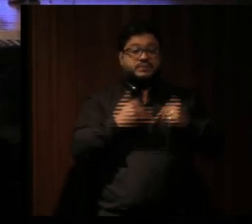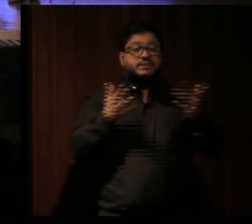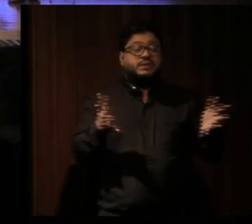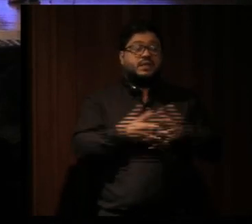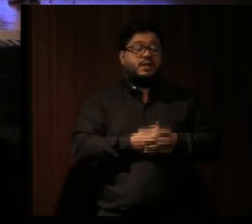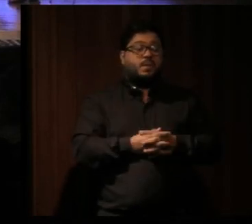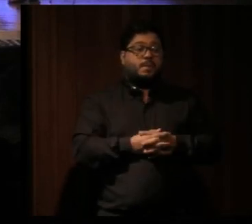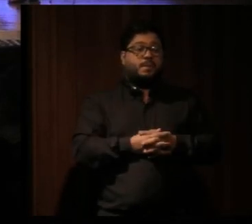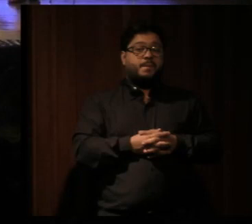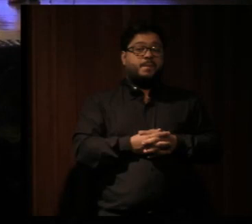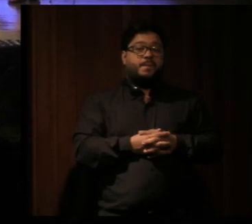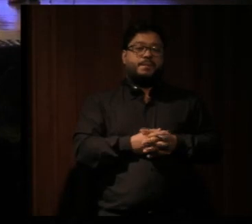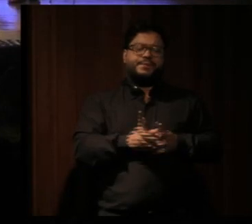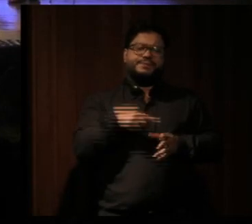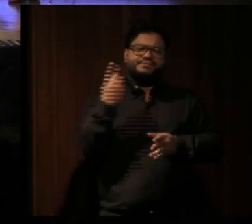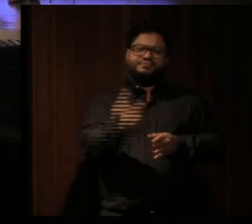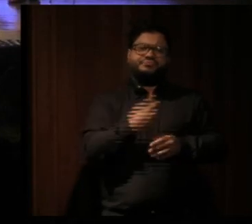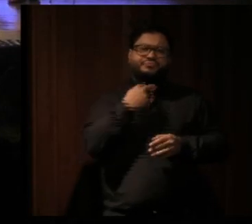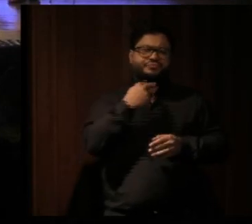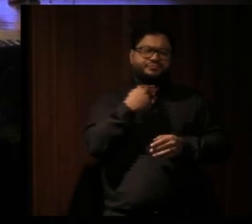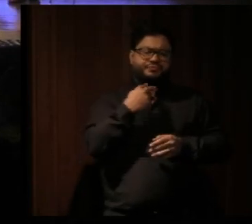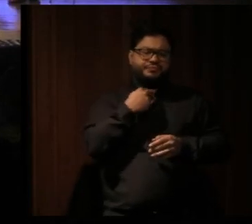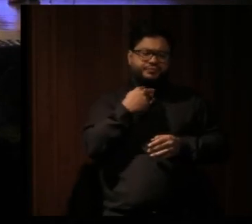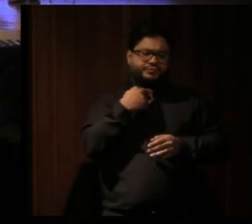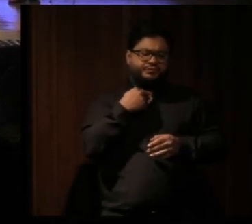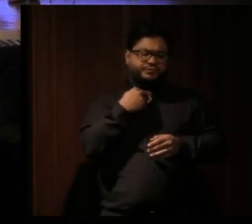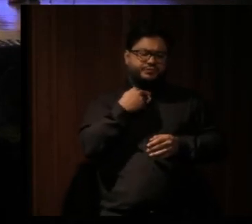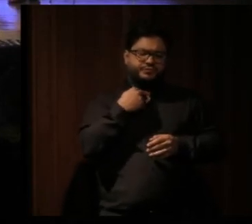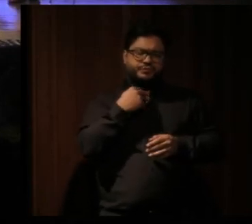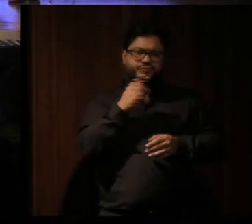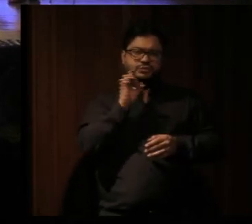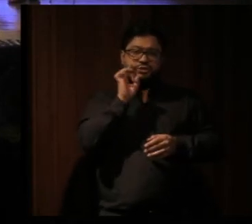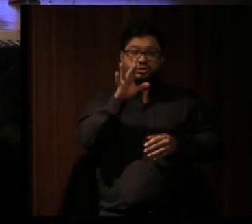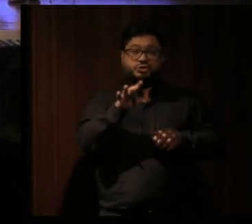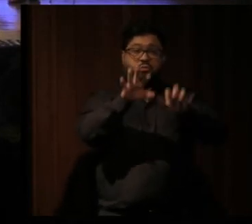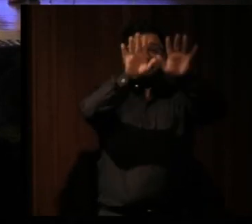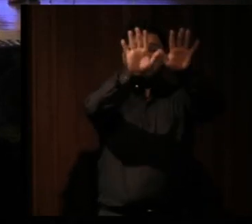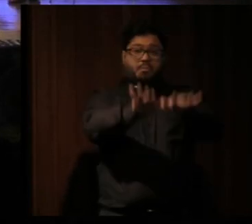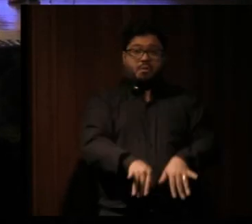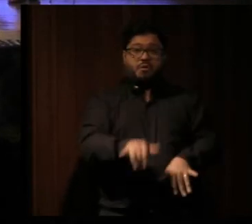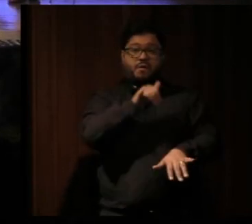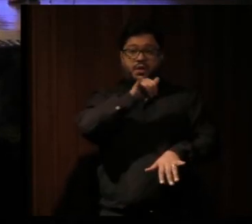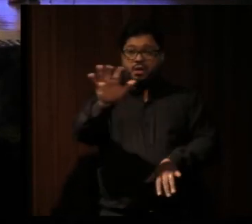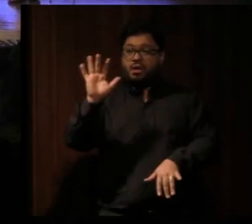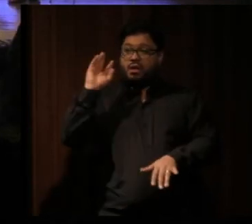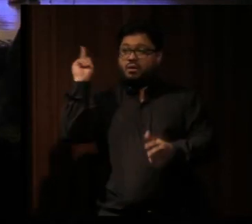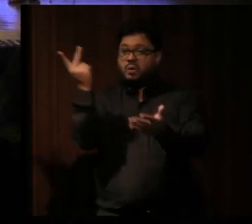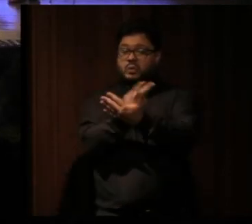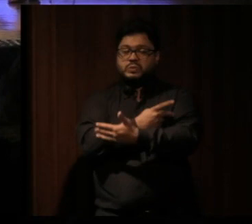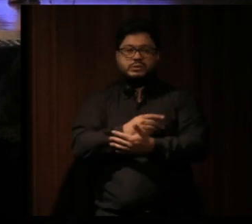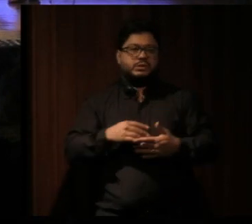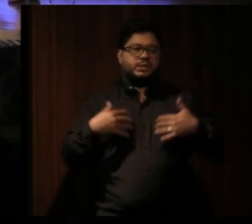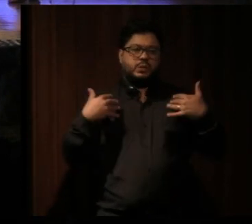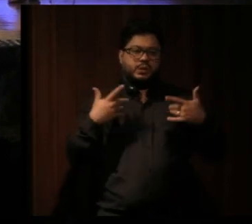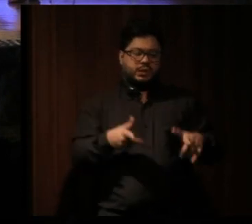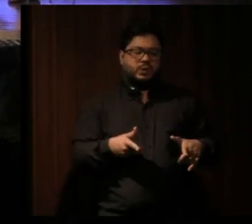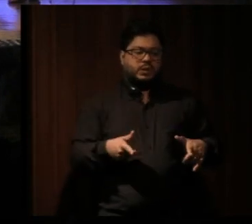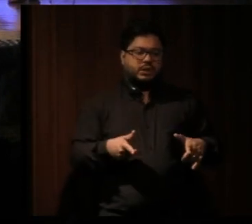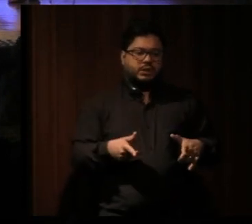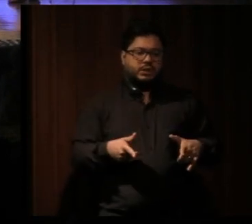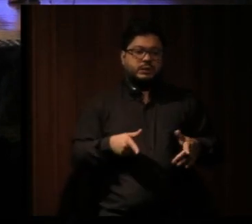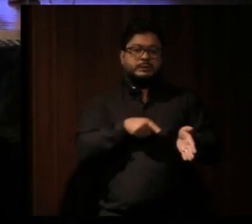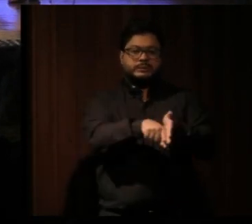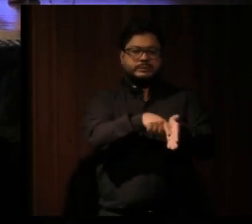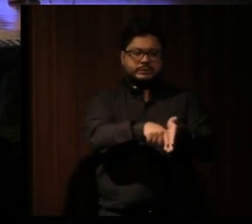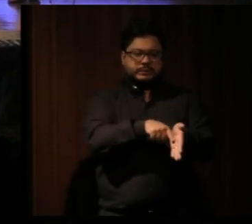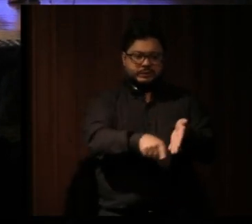assim a gente também não pode só eh dar uma nota dizendo que ocorreu e que aquilo ali tá sendo